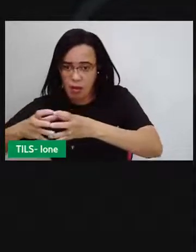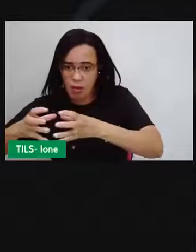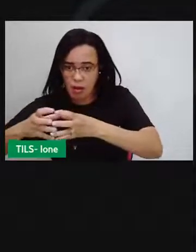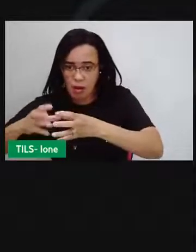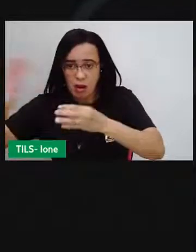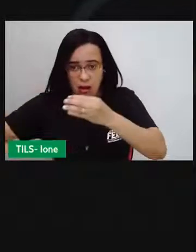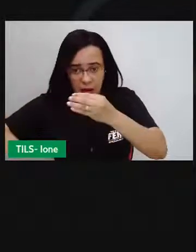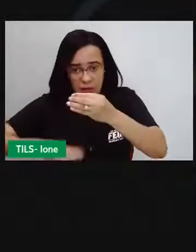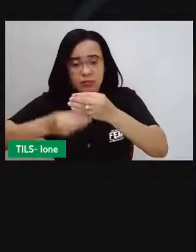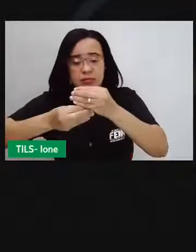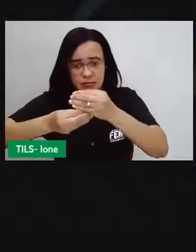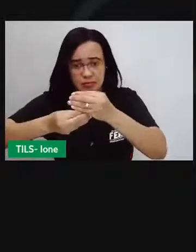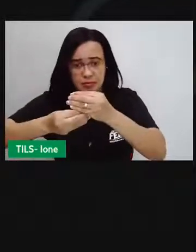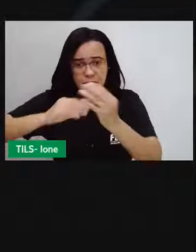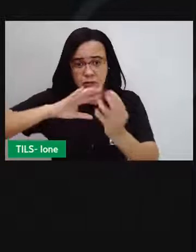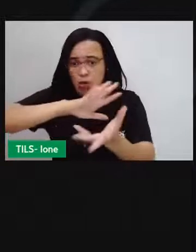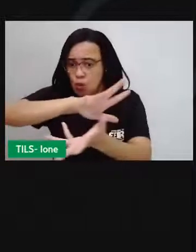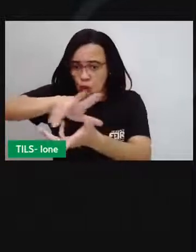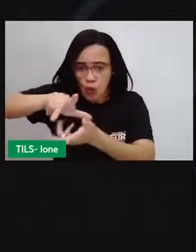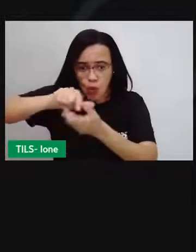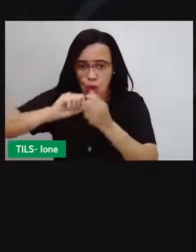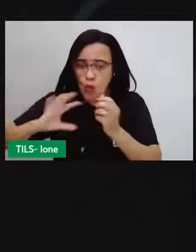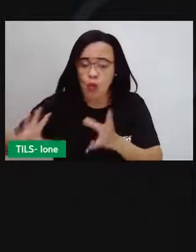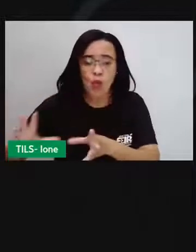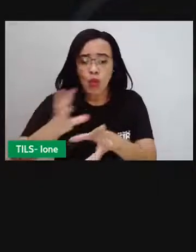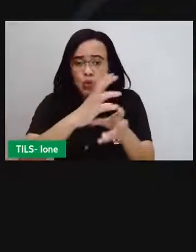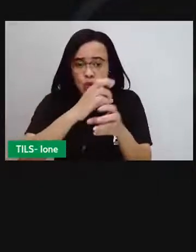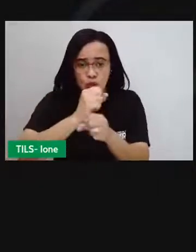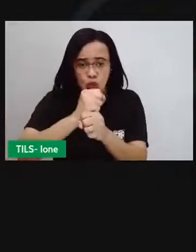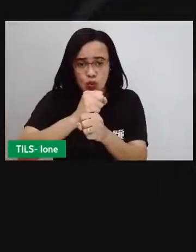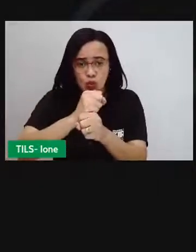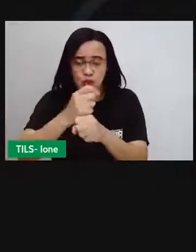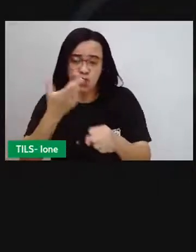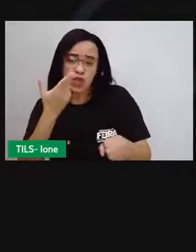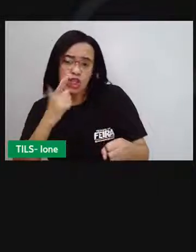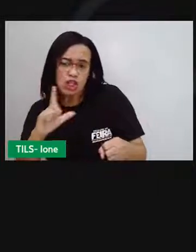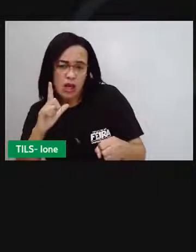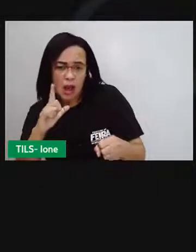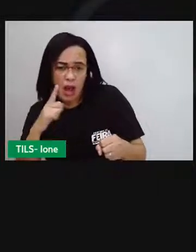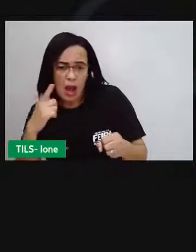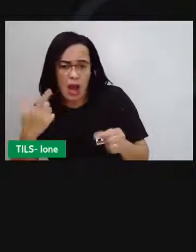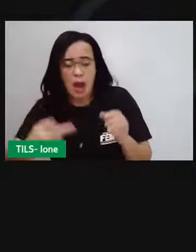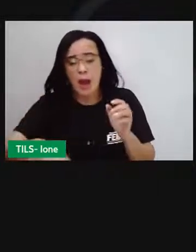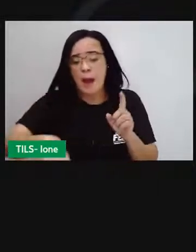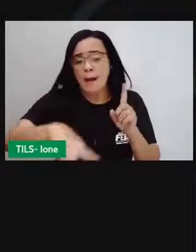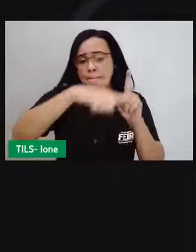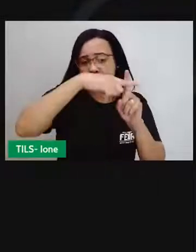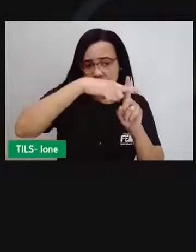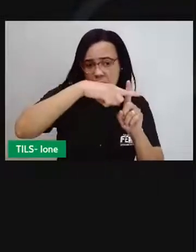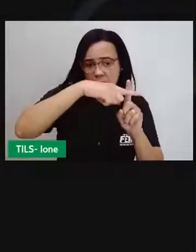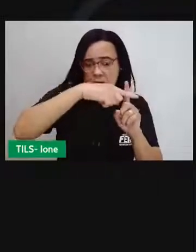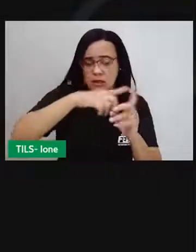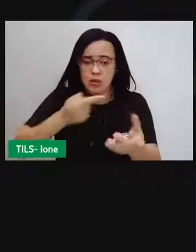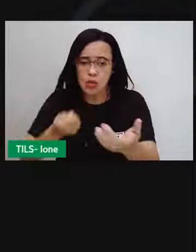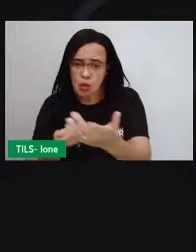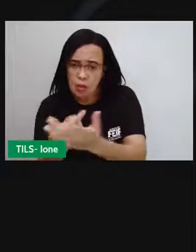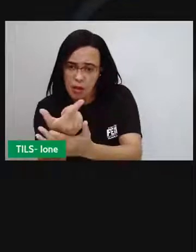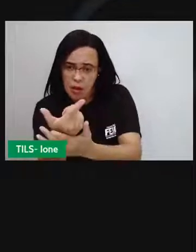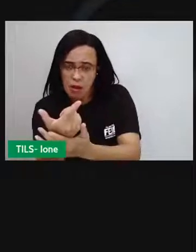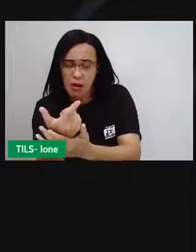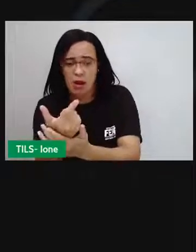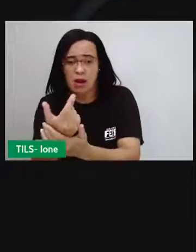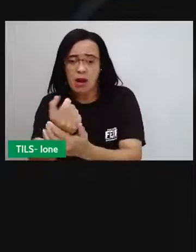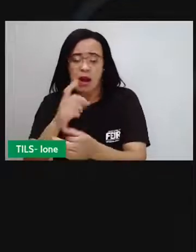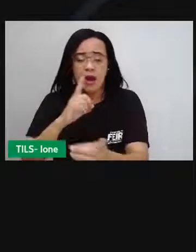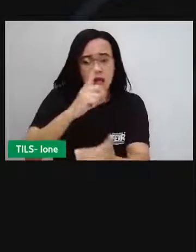adicionar, total, ganhar, mais, comprar, achar ou ao